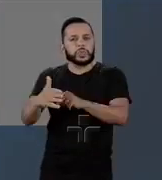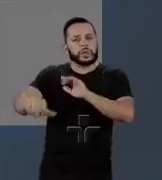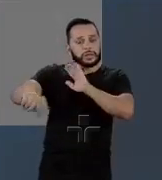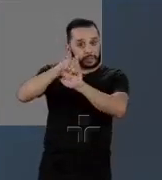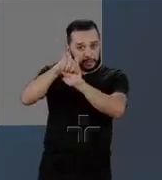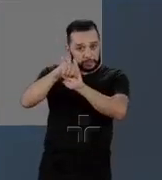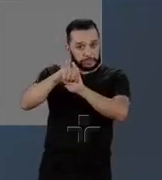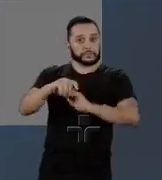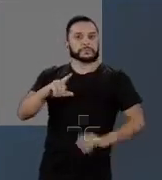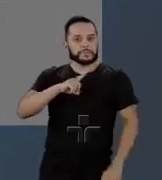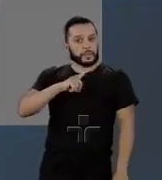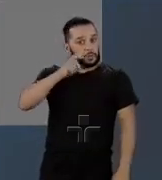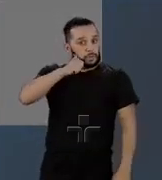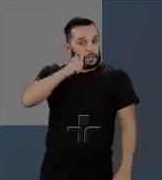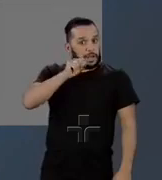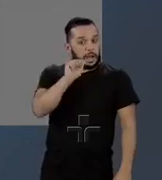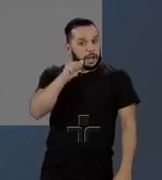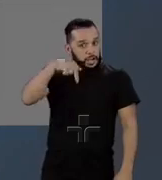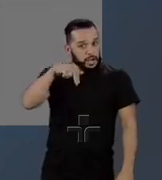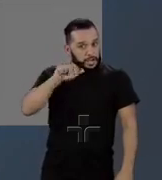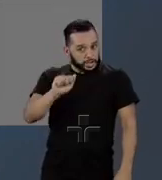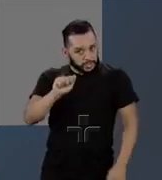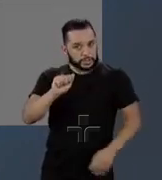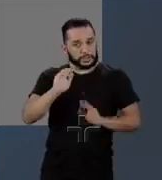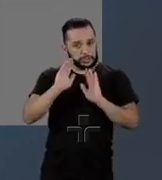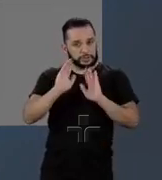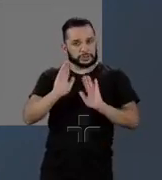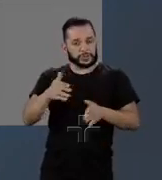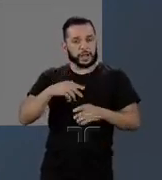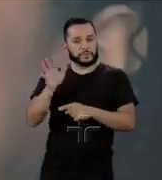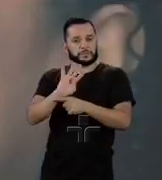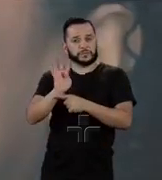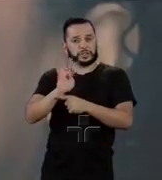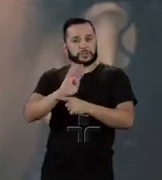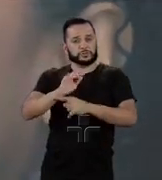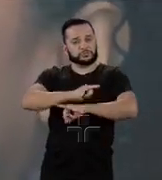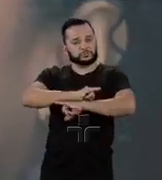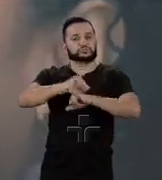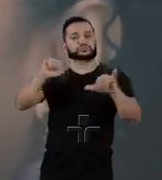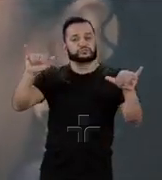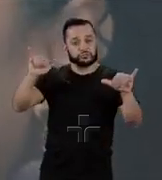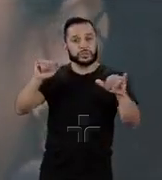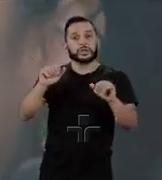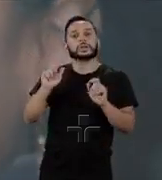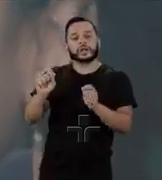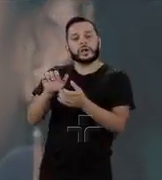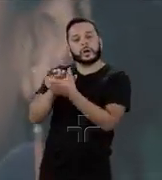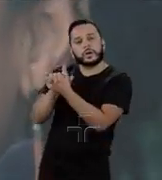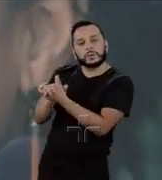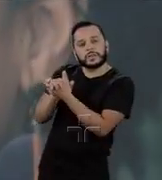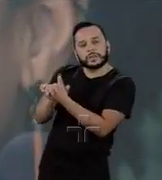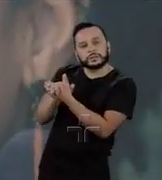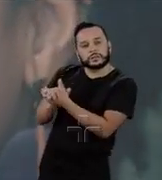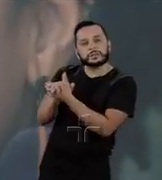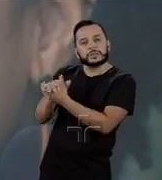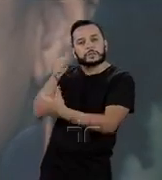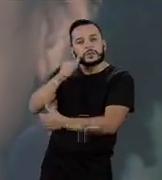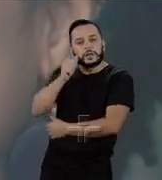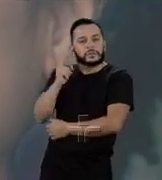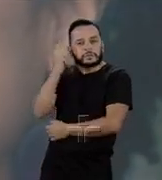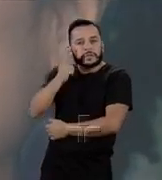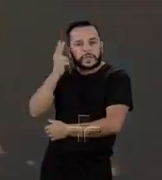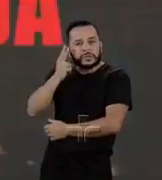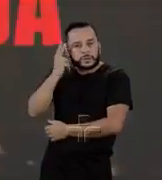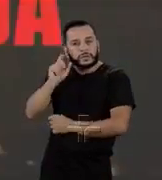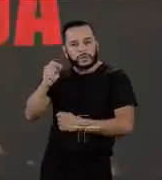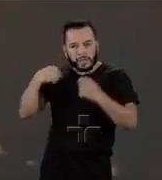influenciadora digital Ana de Cesaro, visto por mais de 35 mil pessoas, homenageia a vereadora e pede um basta na